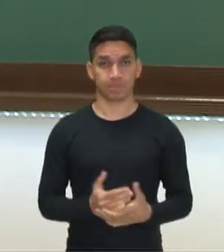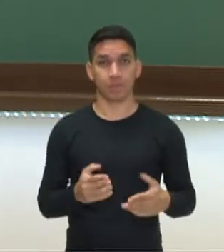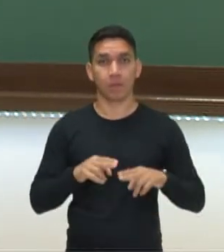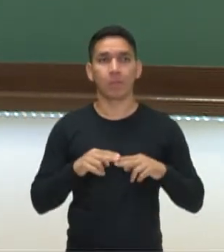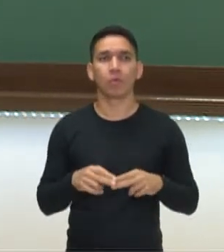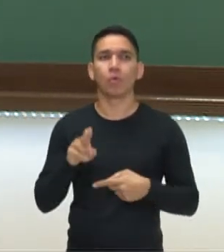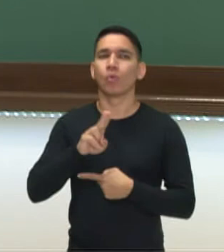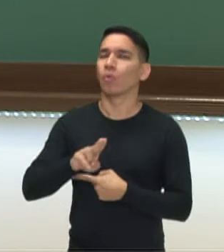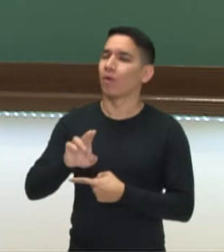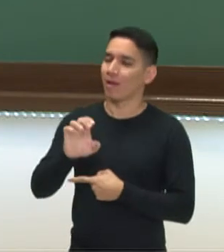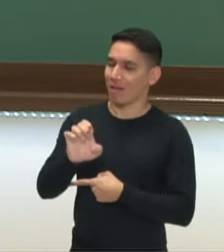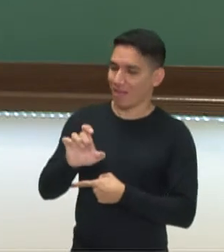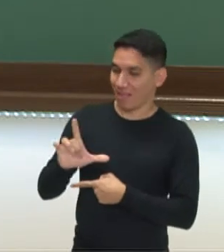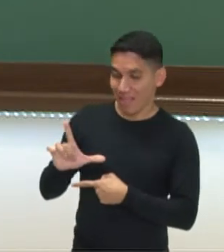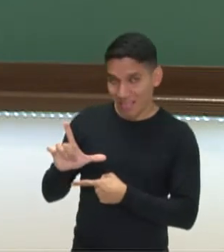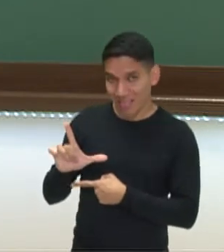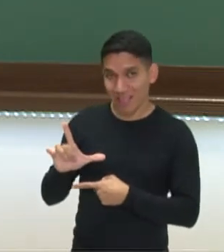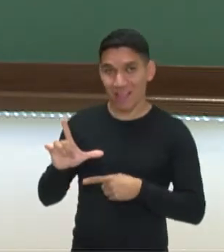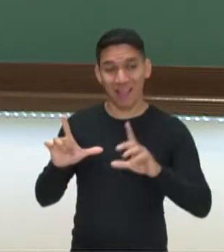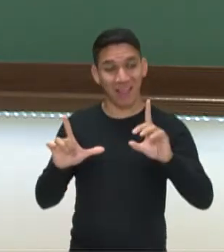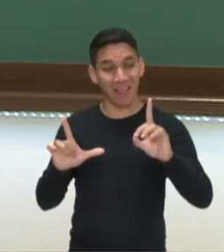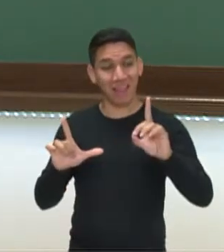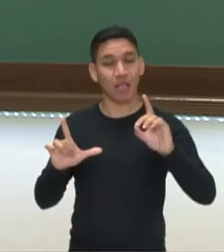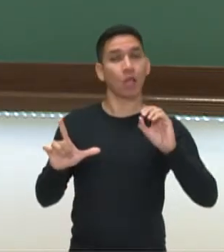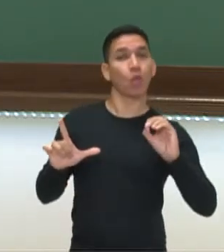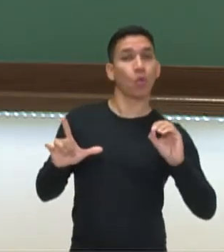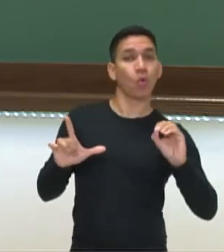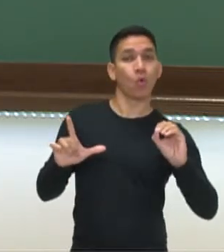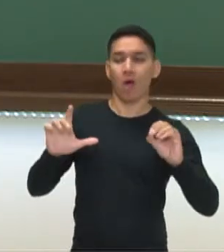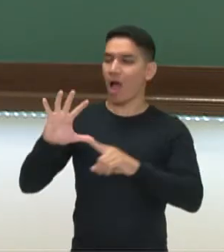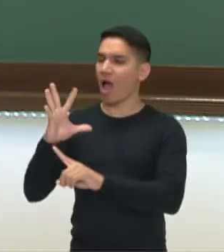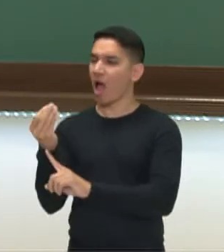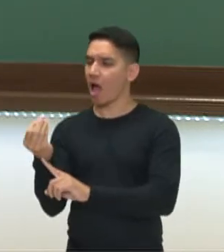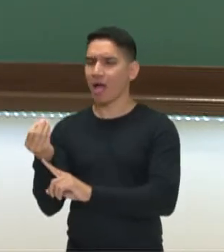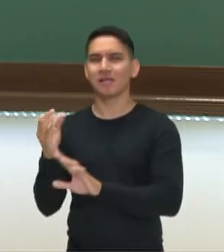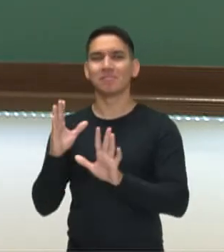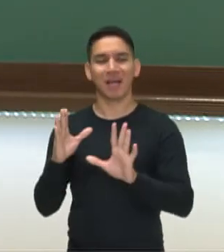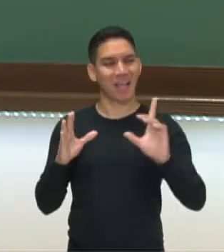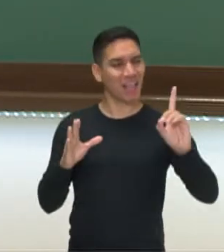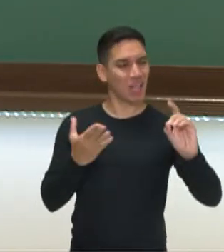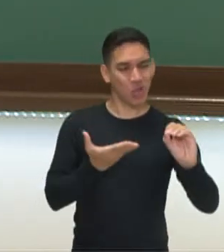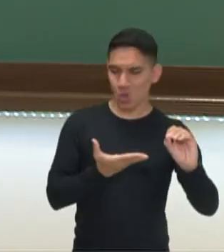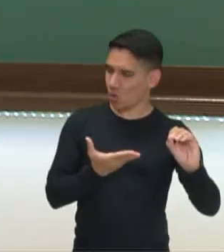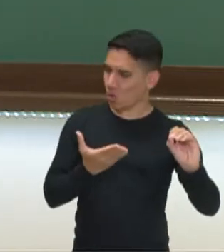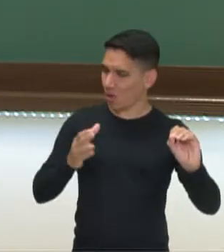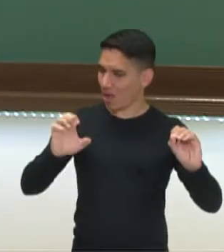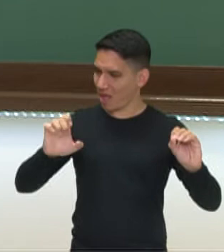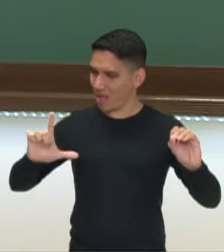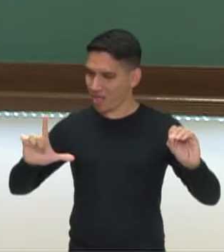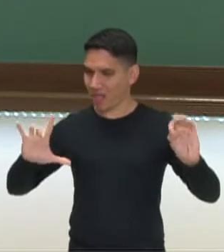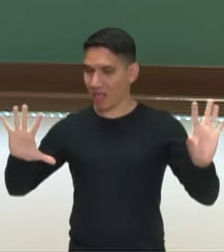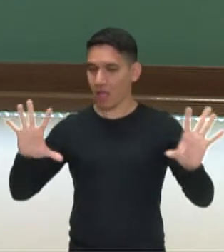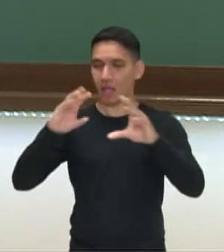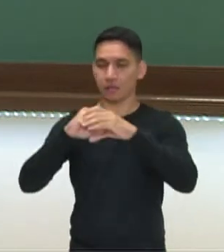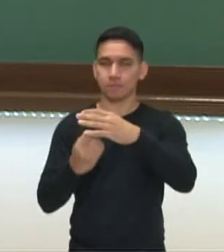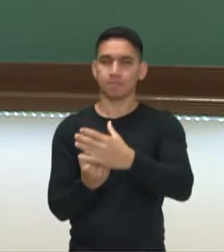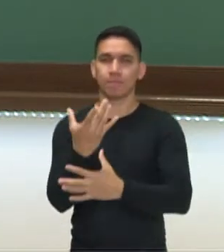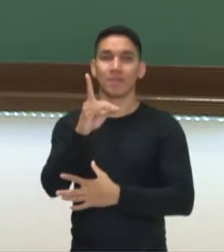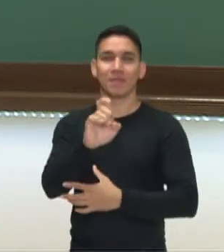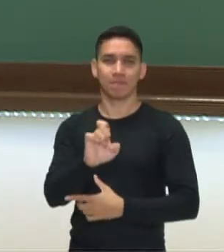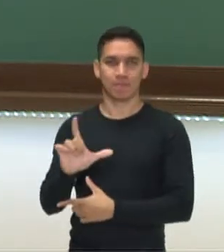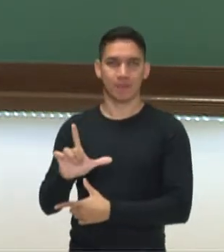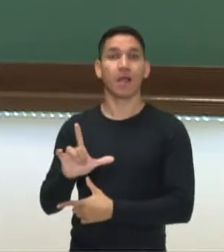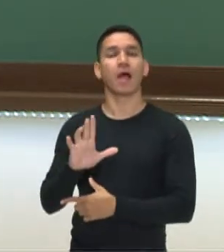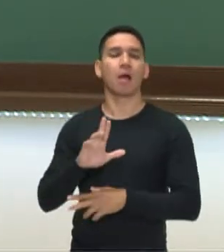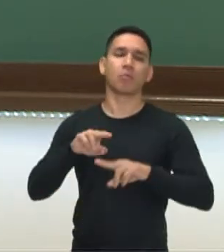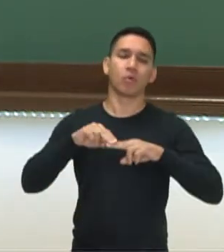disso, utilizamos el arte, então, seria dizer do arte, mas, né, fica como se fosse história da arte,